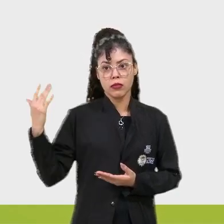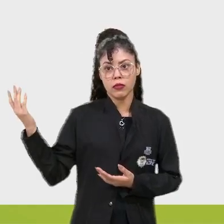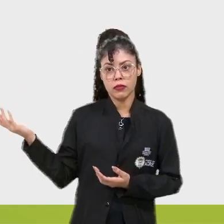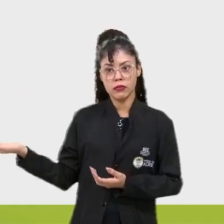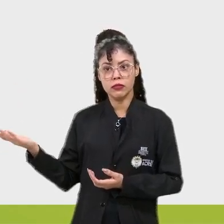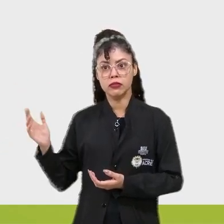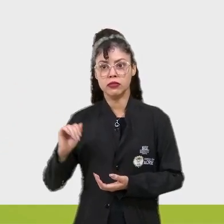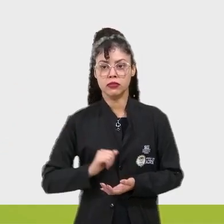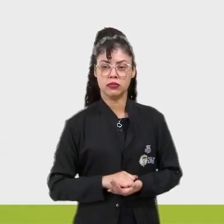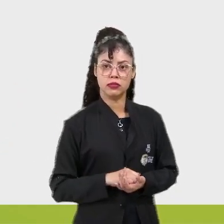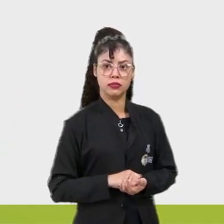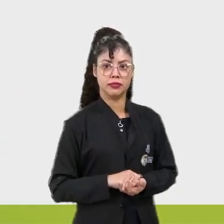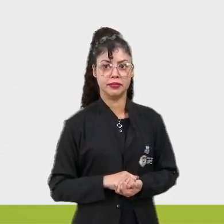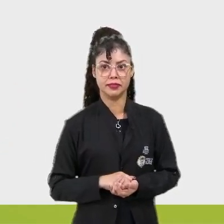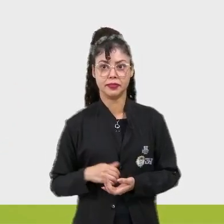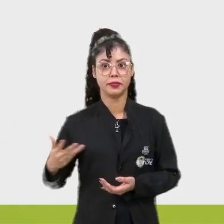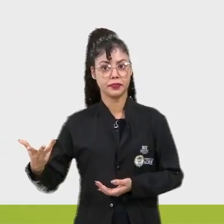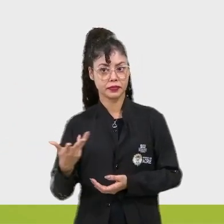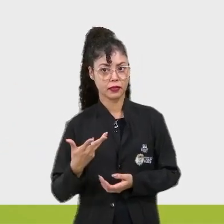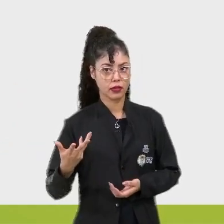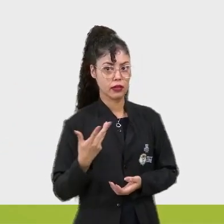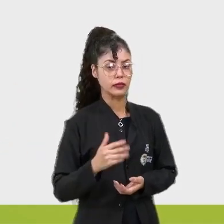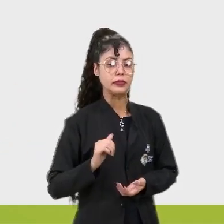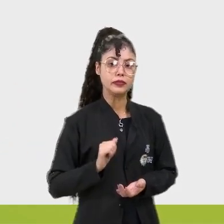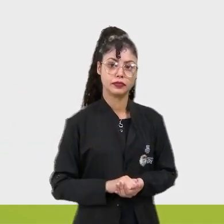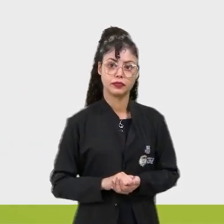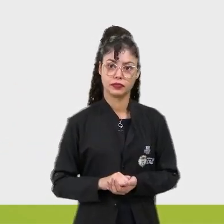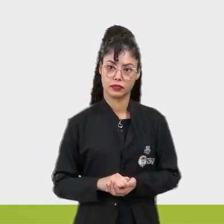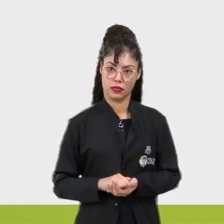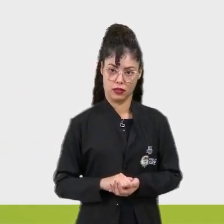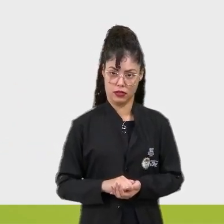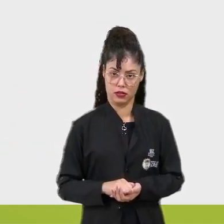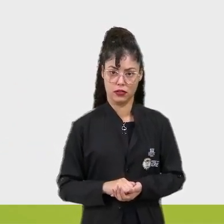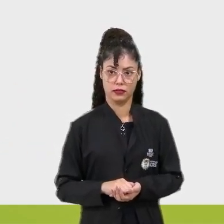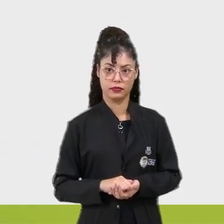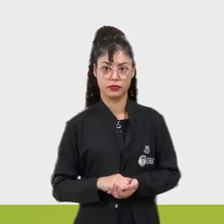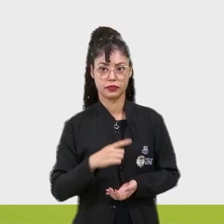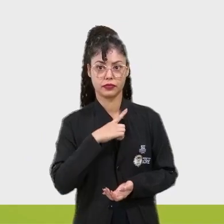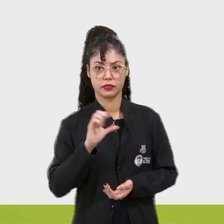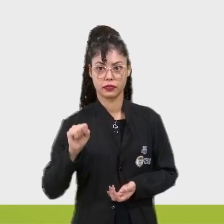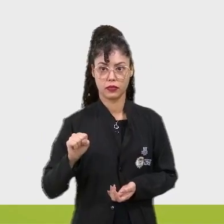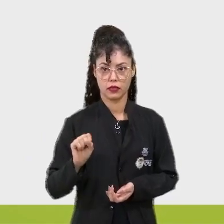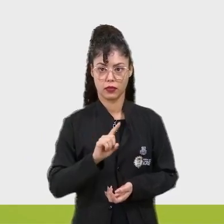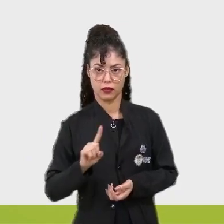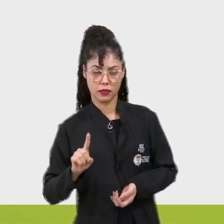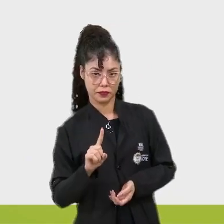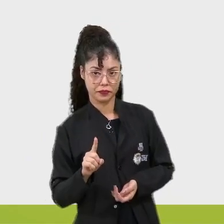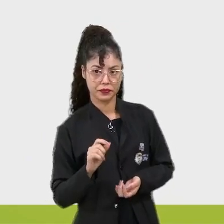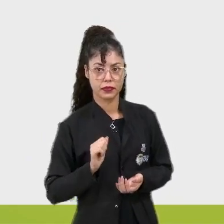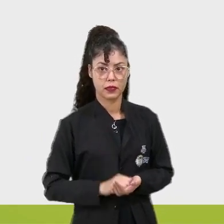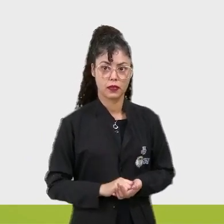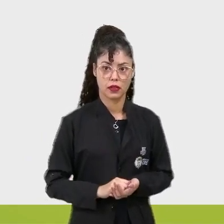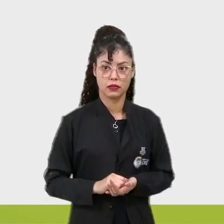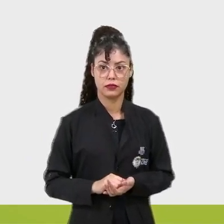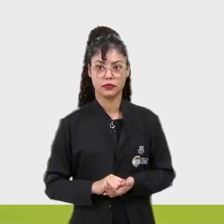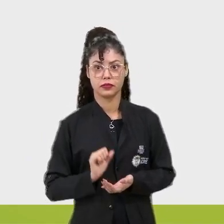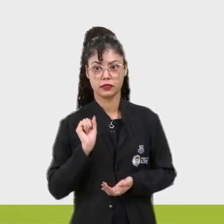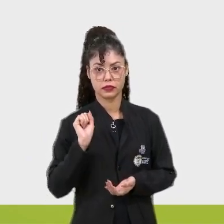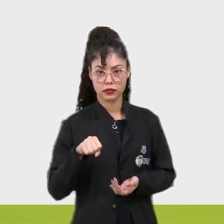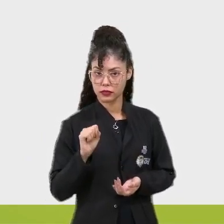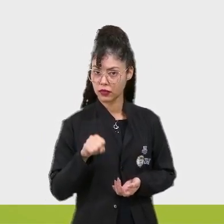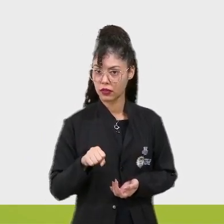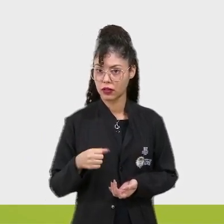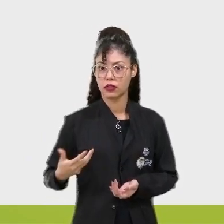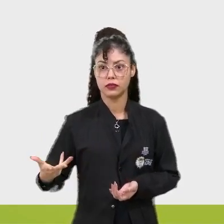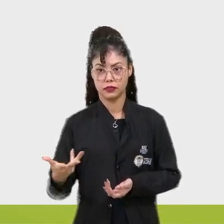aqui, né? É baseado nos textos motivadores? Temos sim e não. Se for